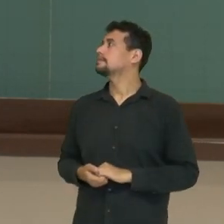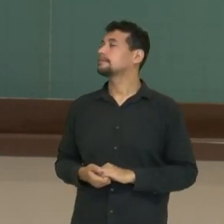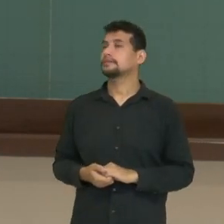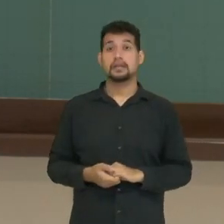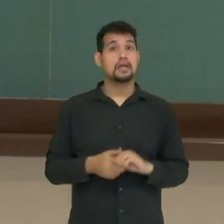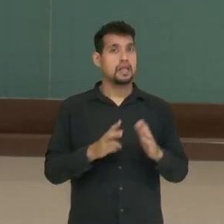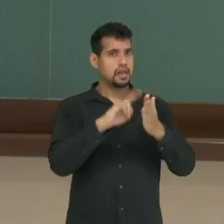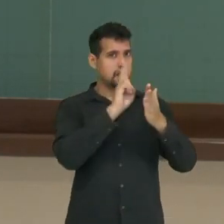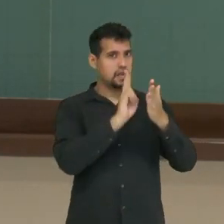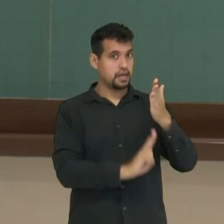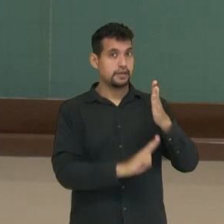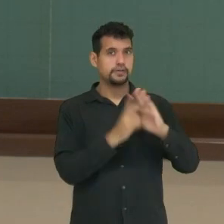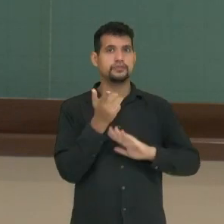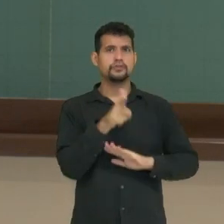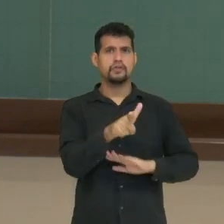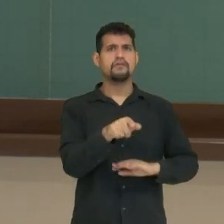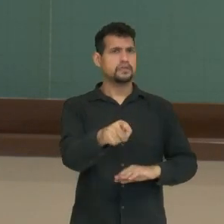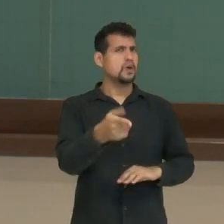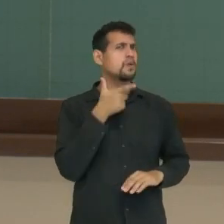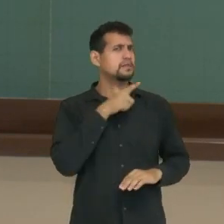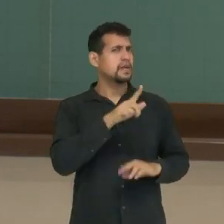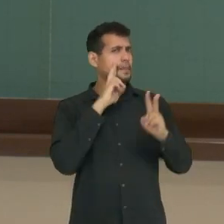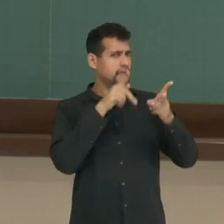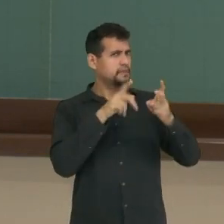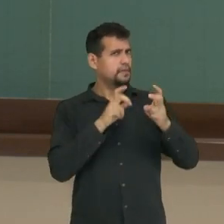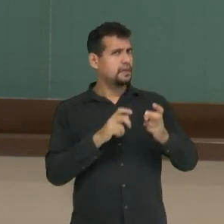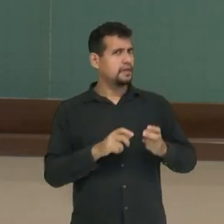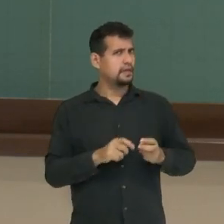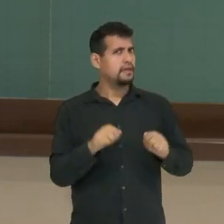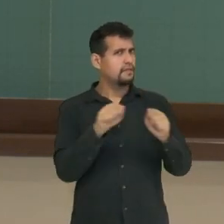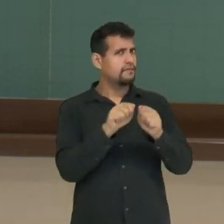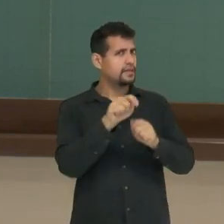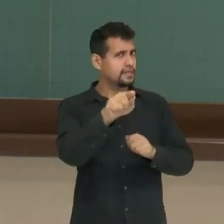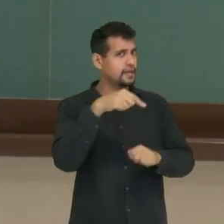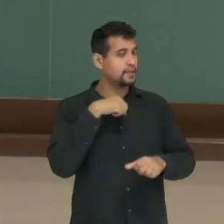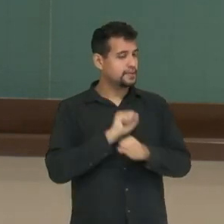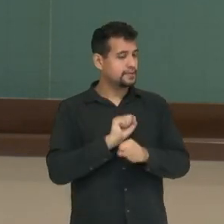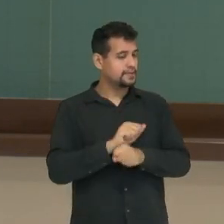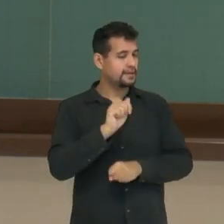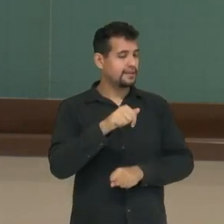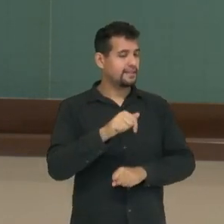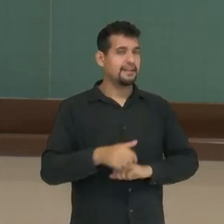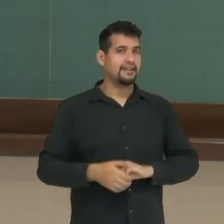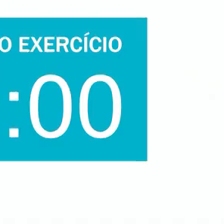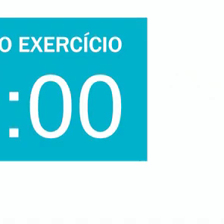Relendo, você consegue perceber? Faz aí, que eu te aguardo aqui.